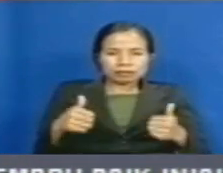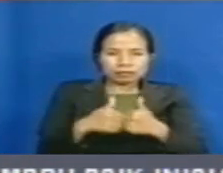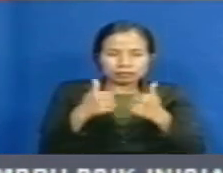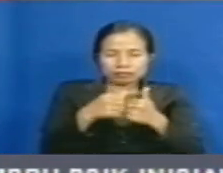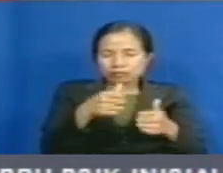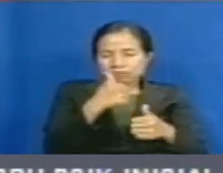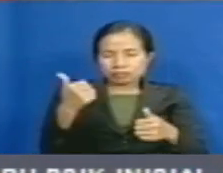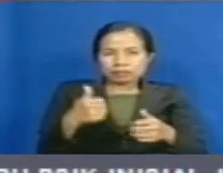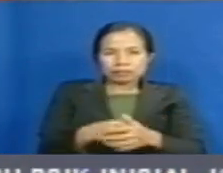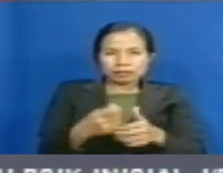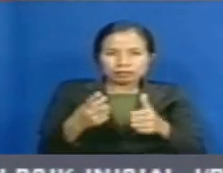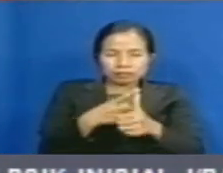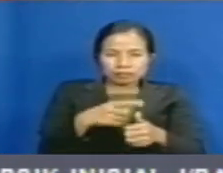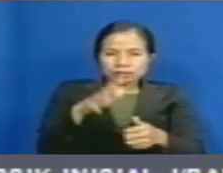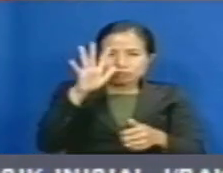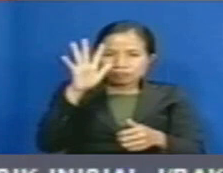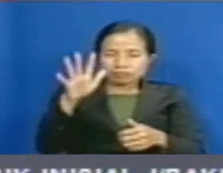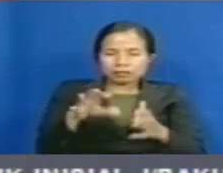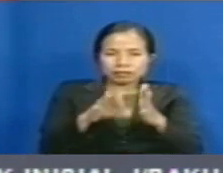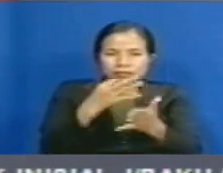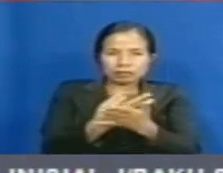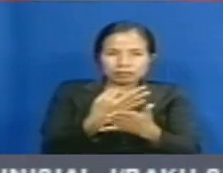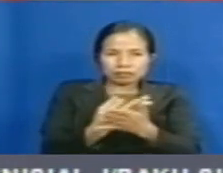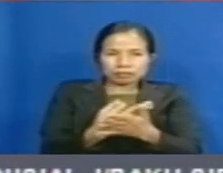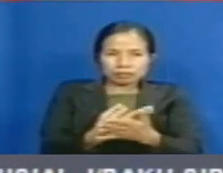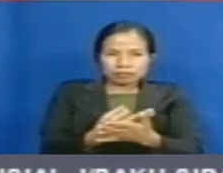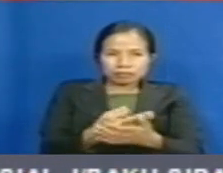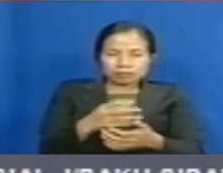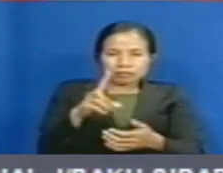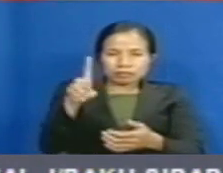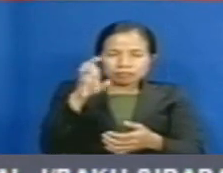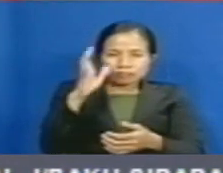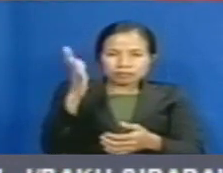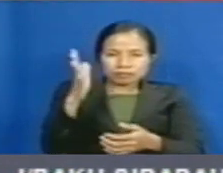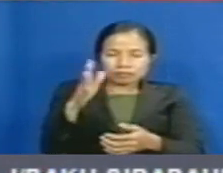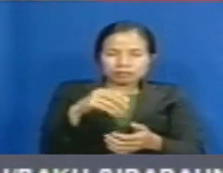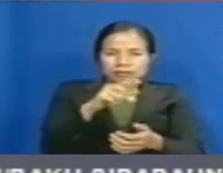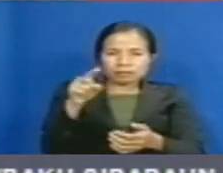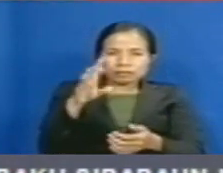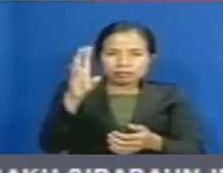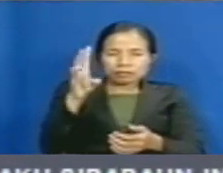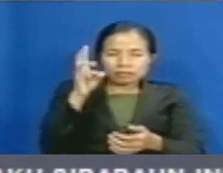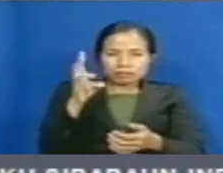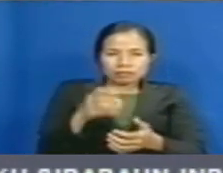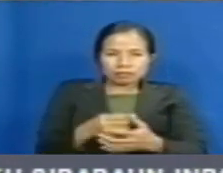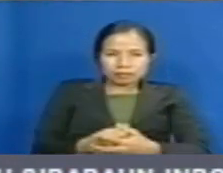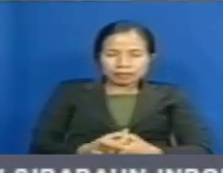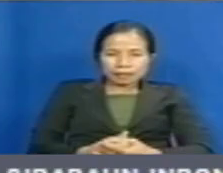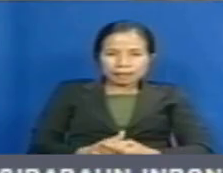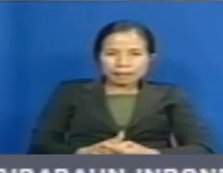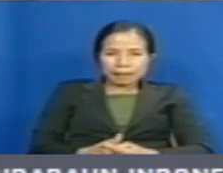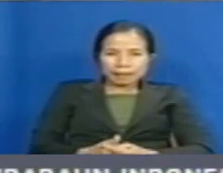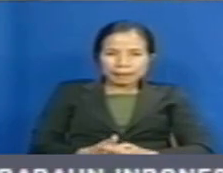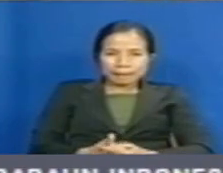sai vencedor da Hulu To'o da Lima, retang osan dólar americano atos e da Lima Nulu To'o atos nem. Verônica Barros,